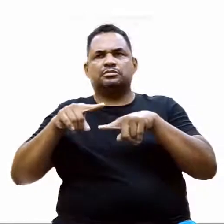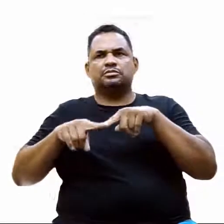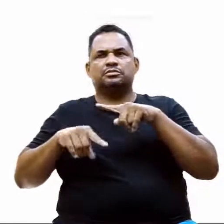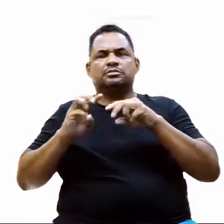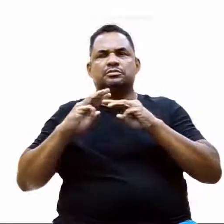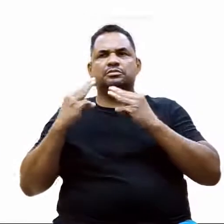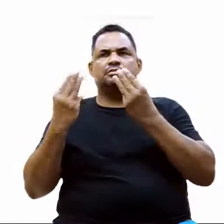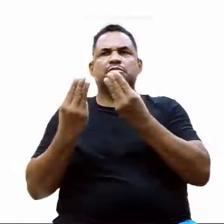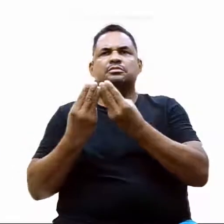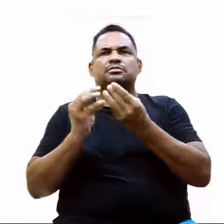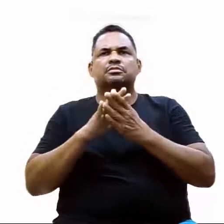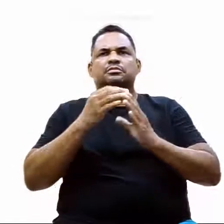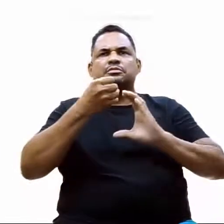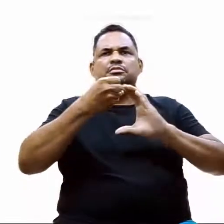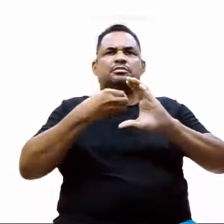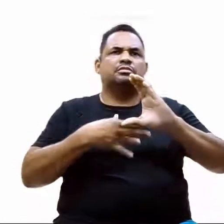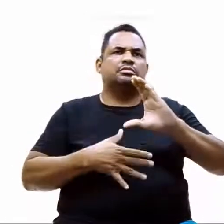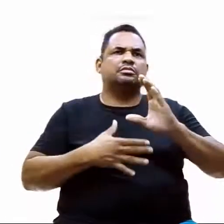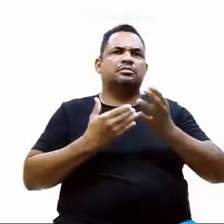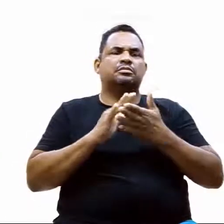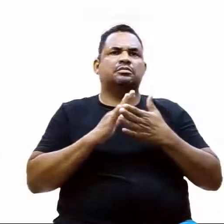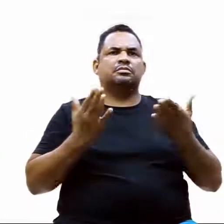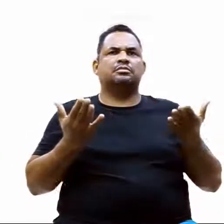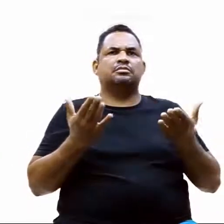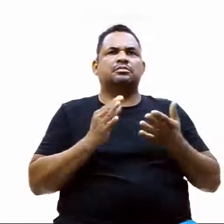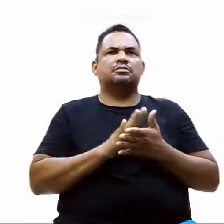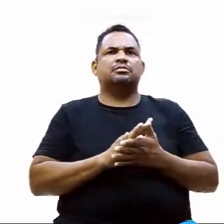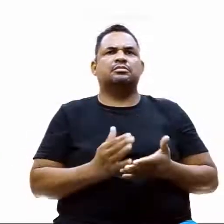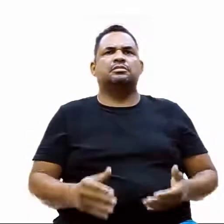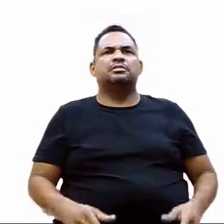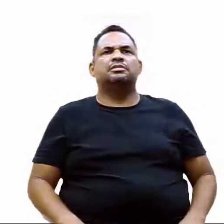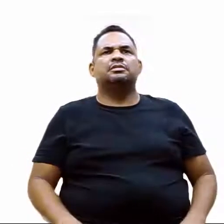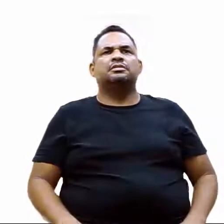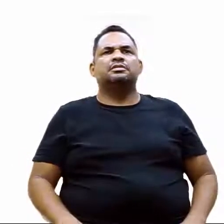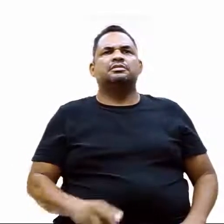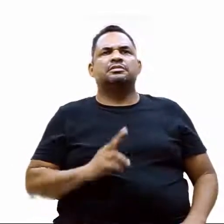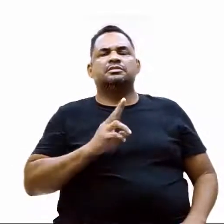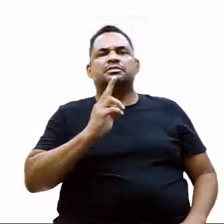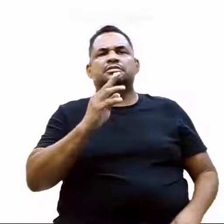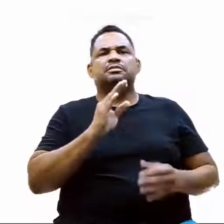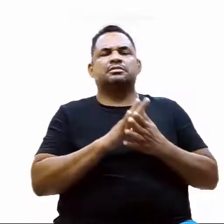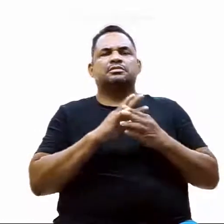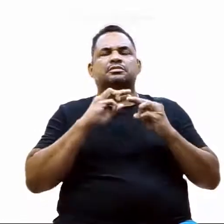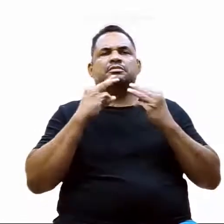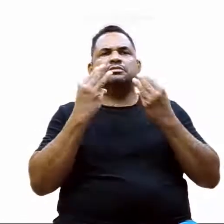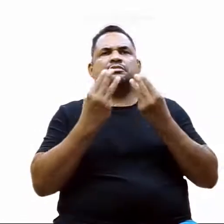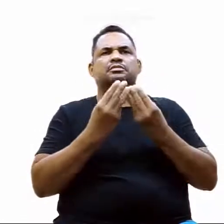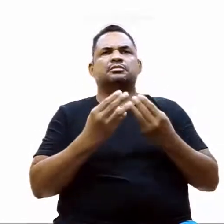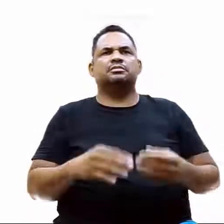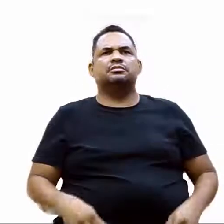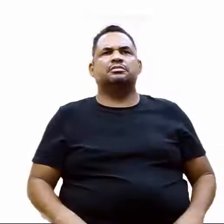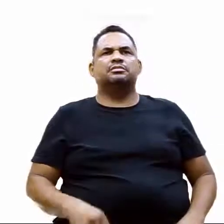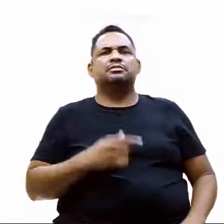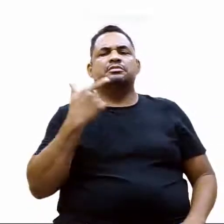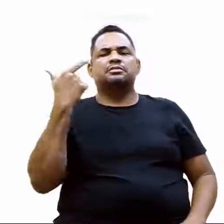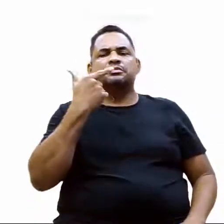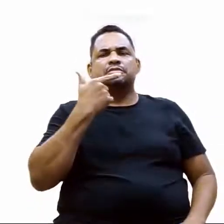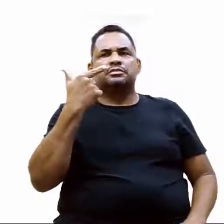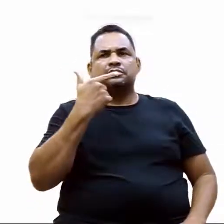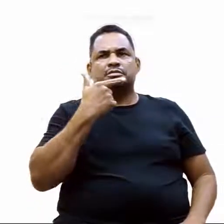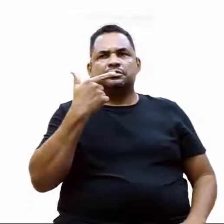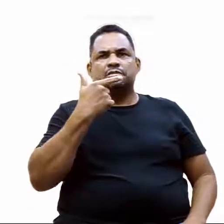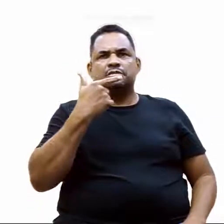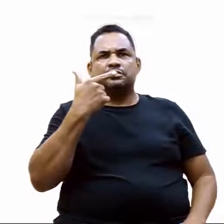Isso caracteriza a lei ponderal da conservação da massa, que é a lei de Lavoisier. Na segunda